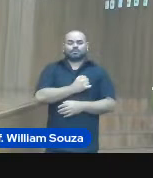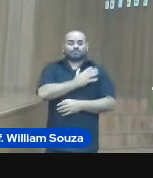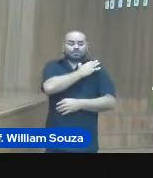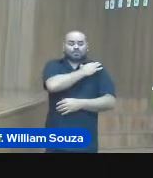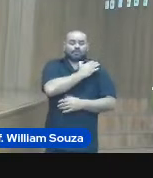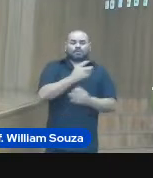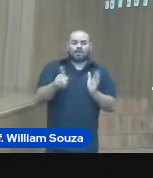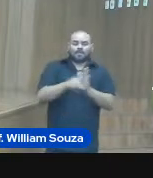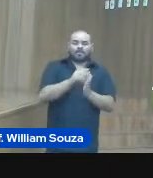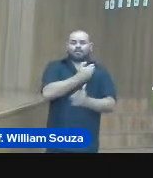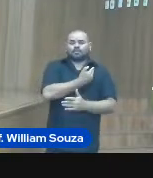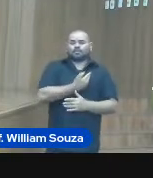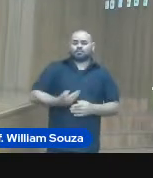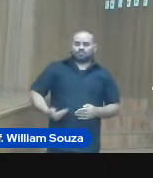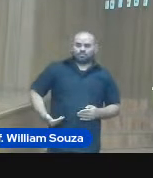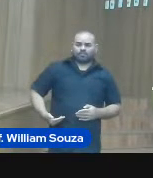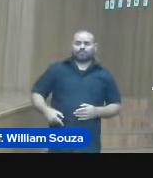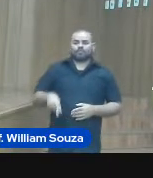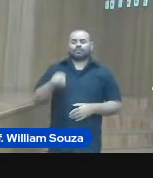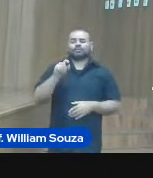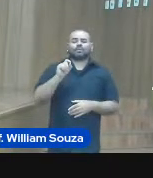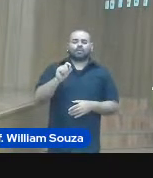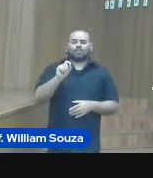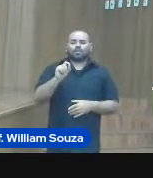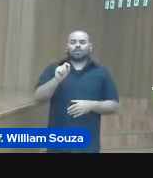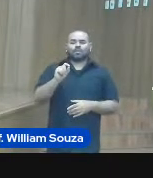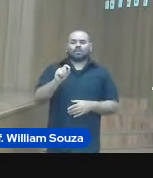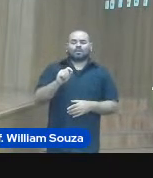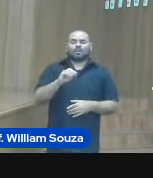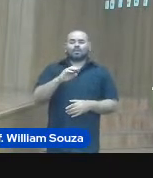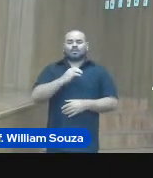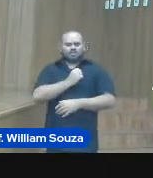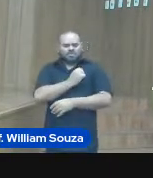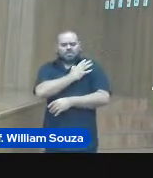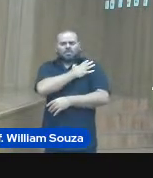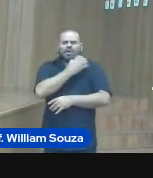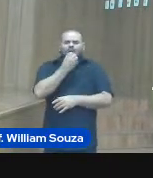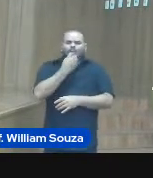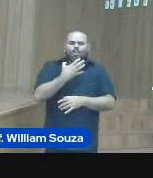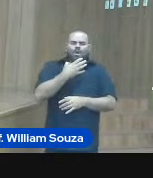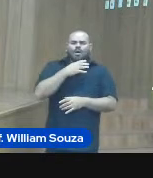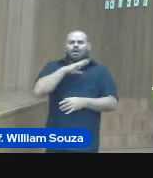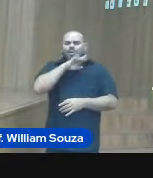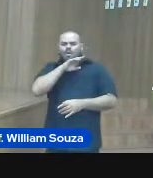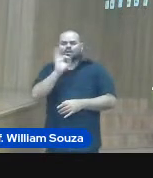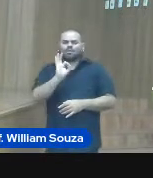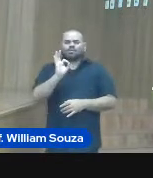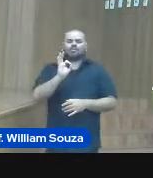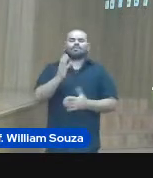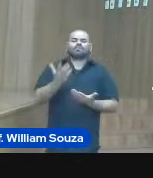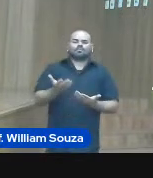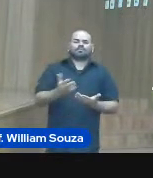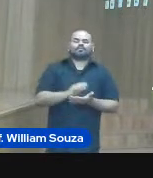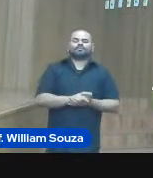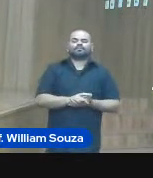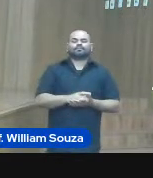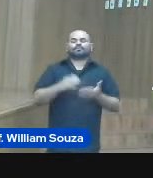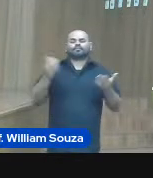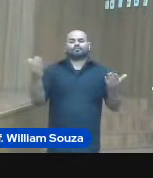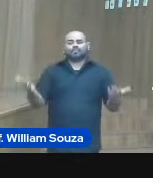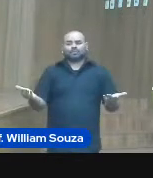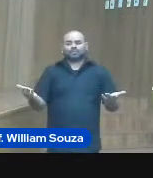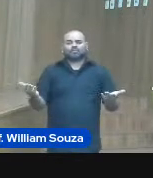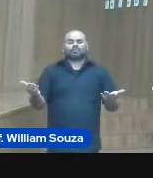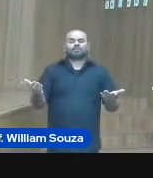os institutos tecnológicos militares eram ruins, né? Mas enfim. E bom, então a gente